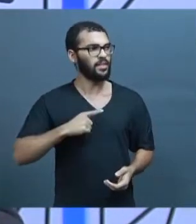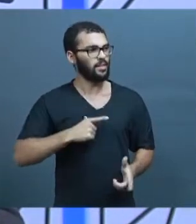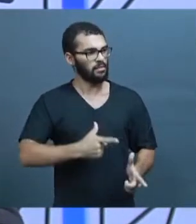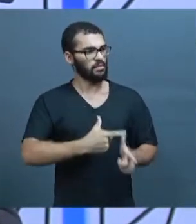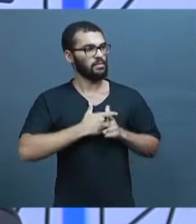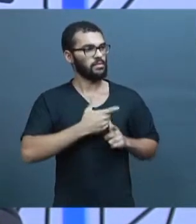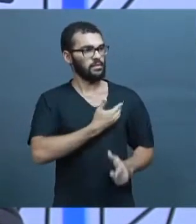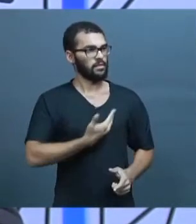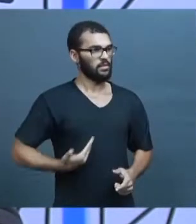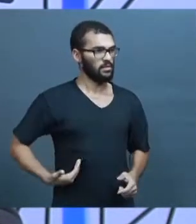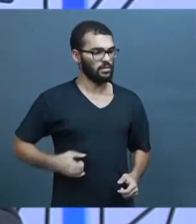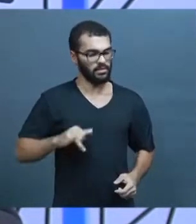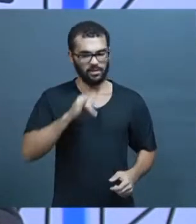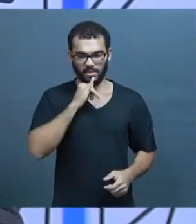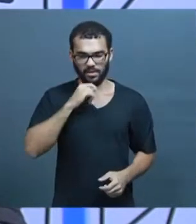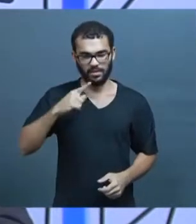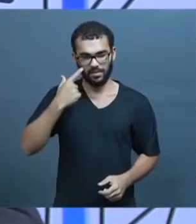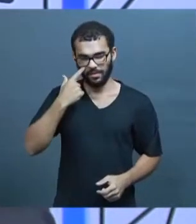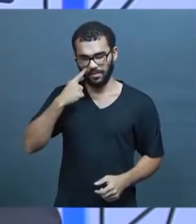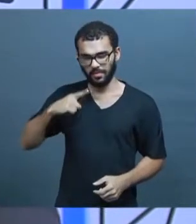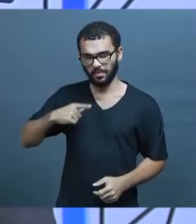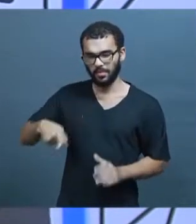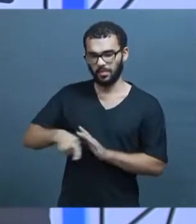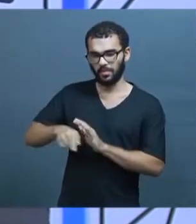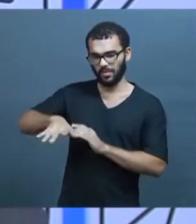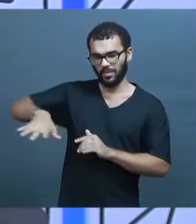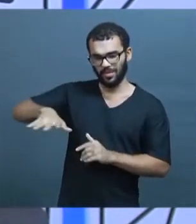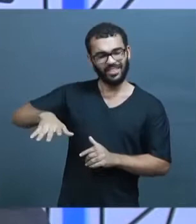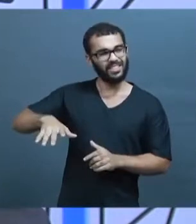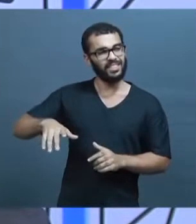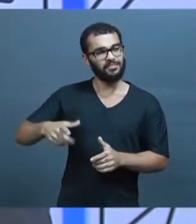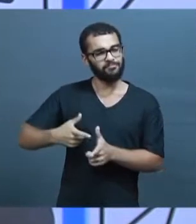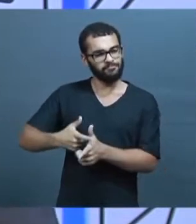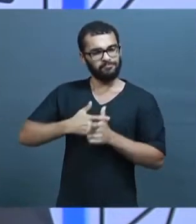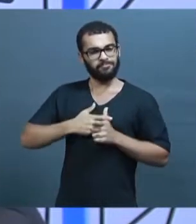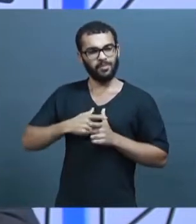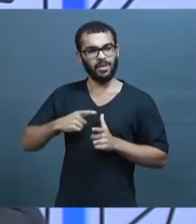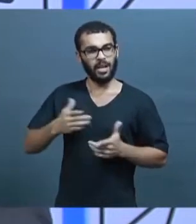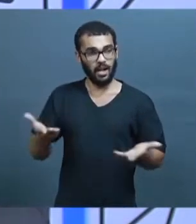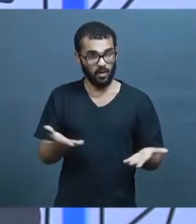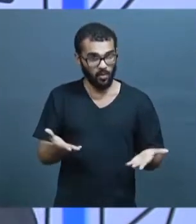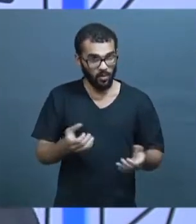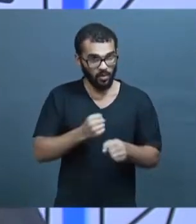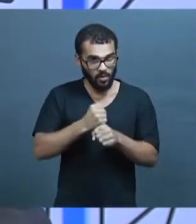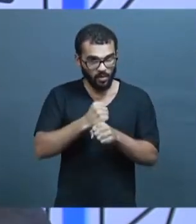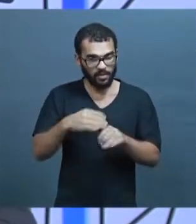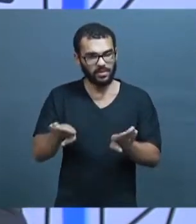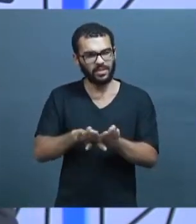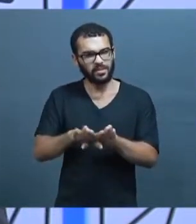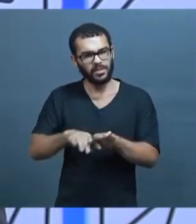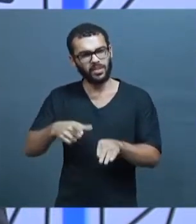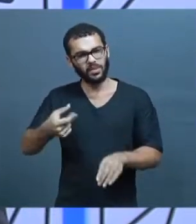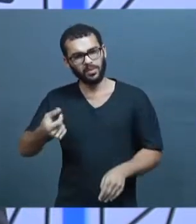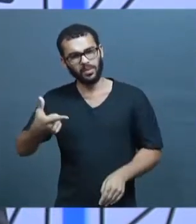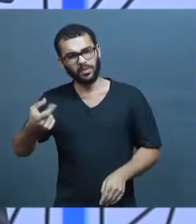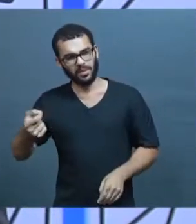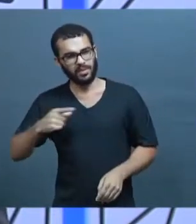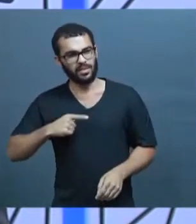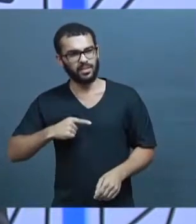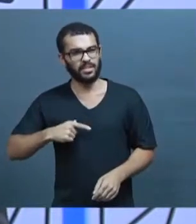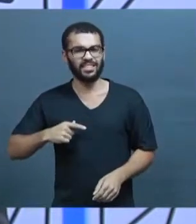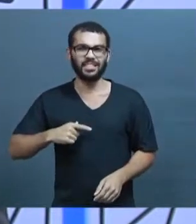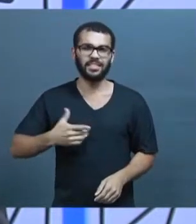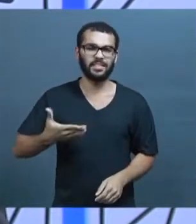nominal do setor público para esse ano de 2019 e para o ano de 2020, nós chegaremos ali em meados de 2020 com a dívida